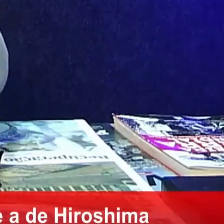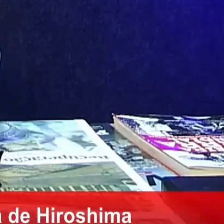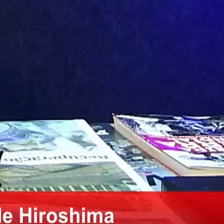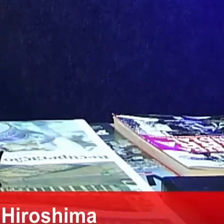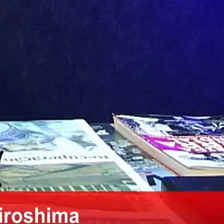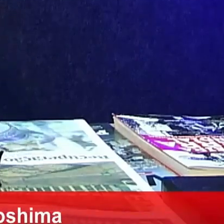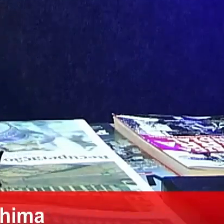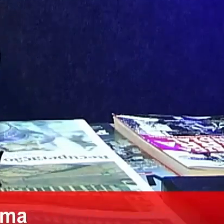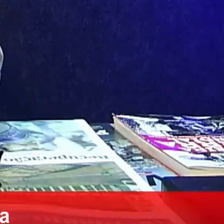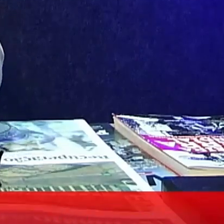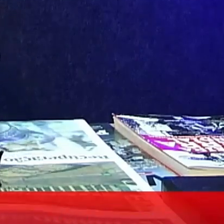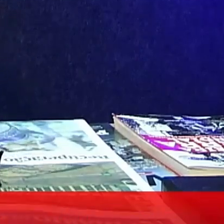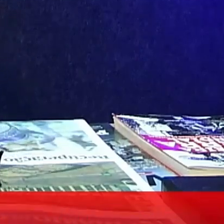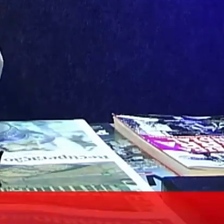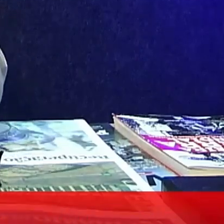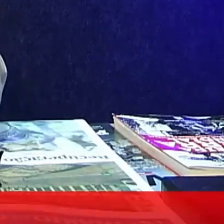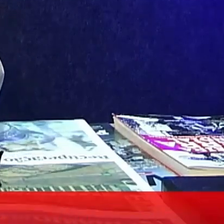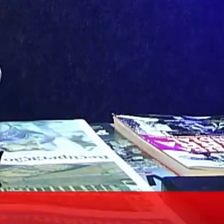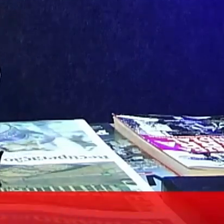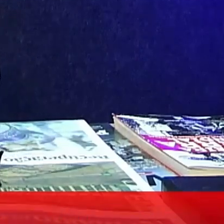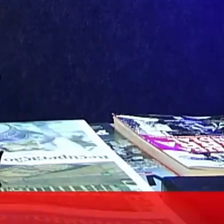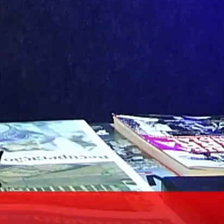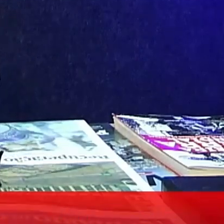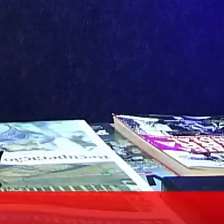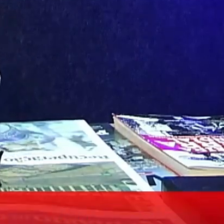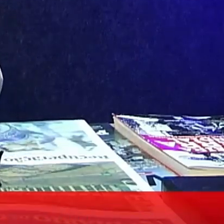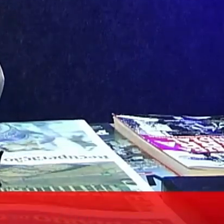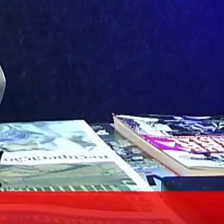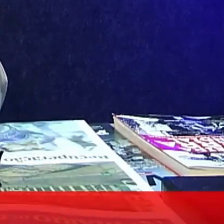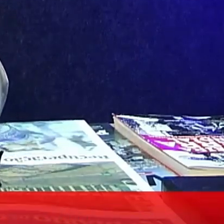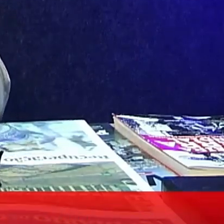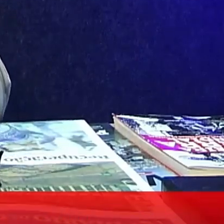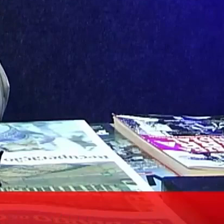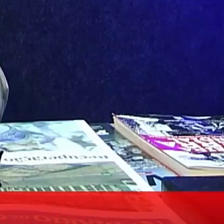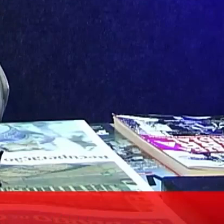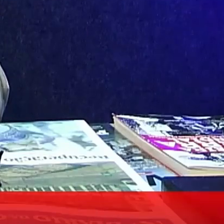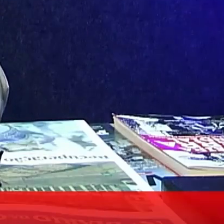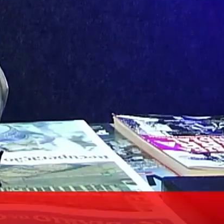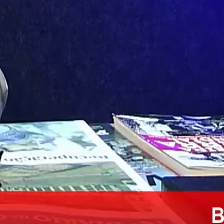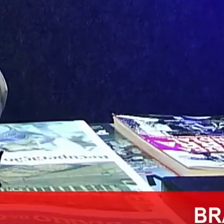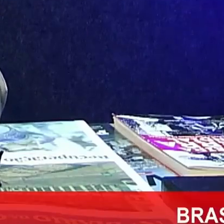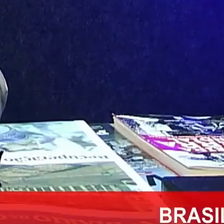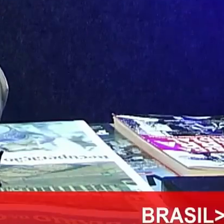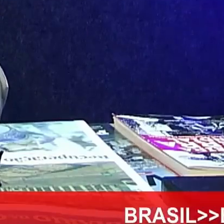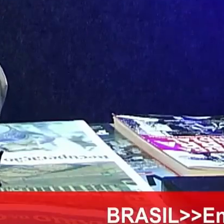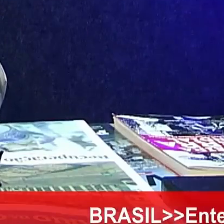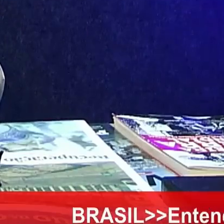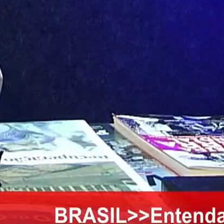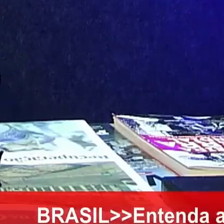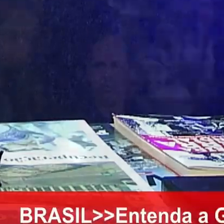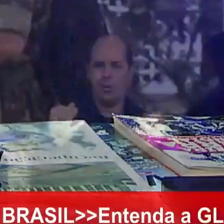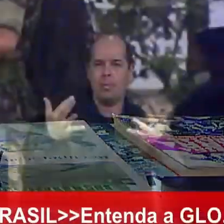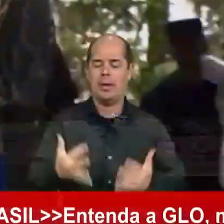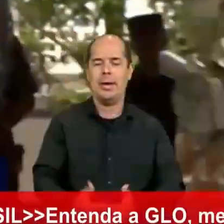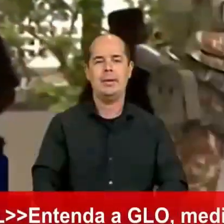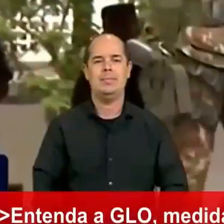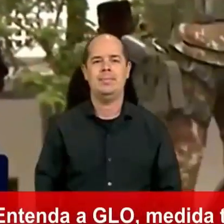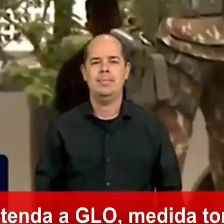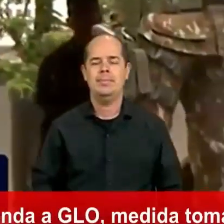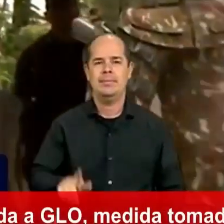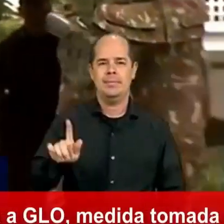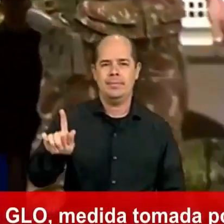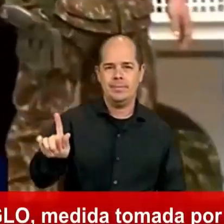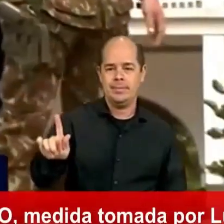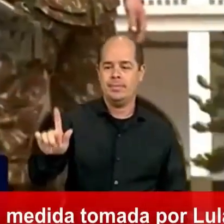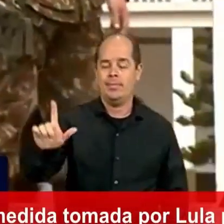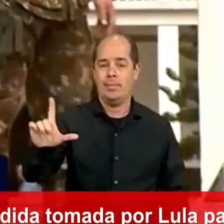em setores delimitados? Você vai entender agora o que é GLO na reportagem. A garantia da